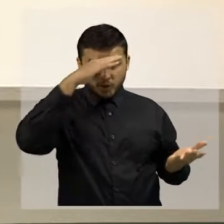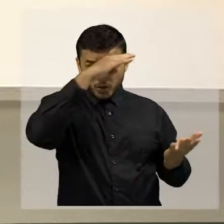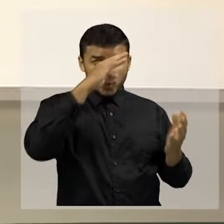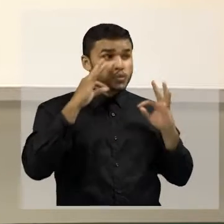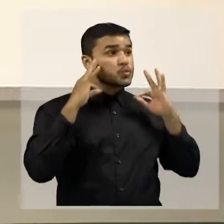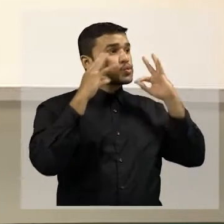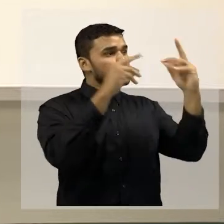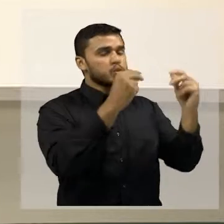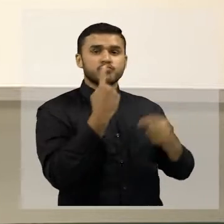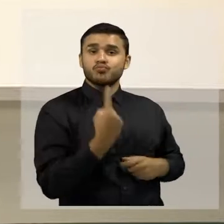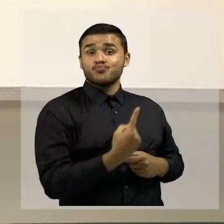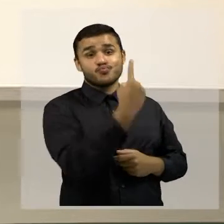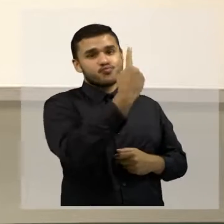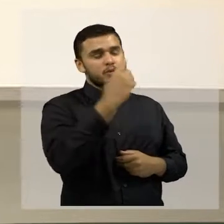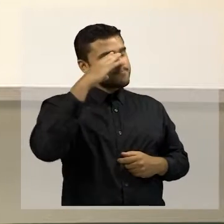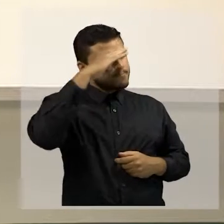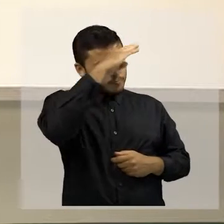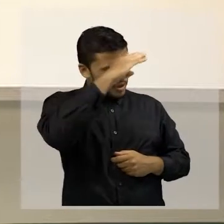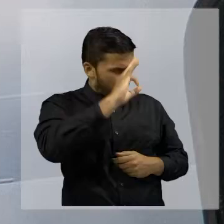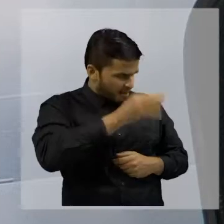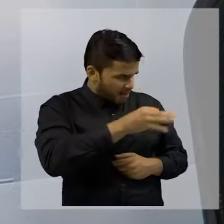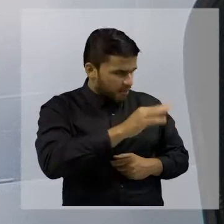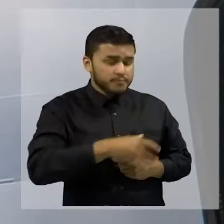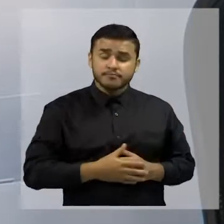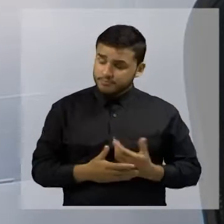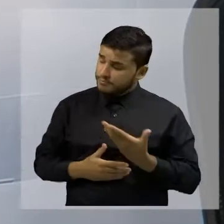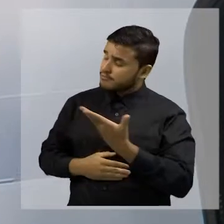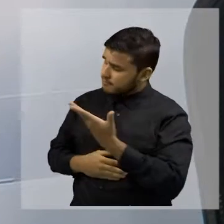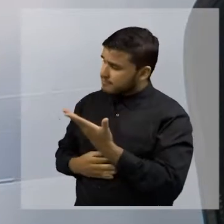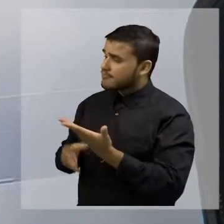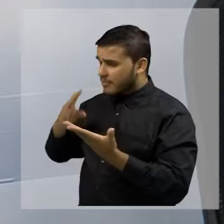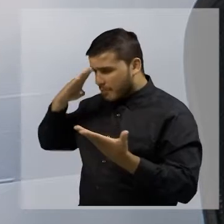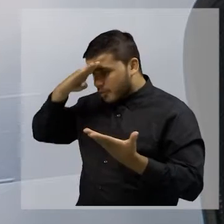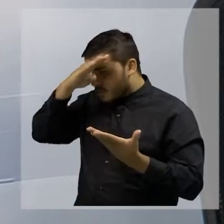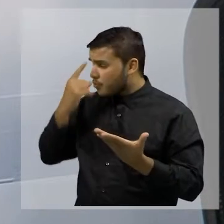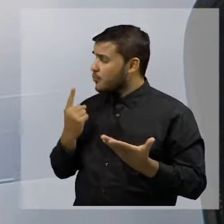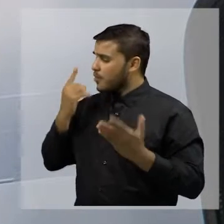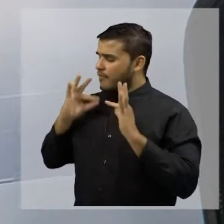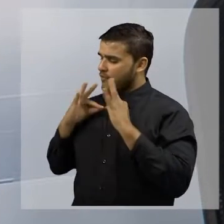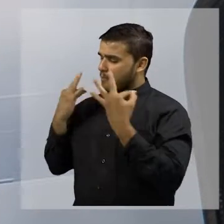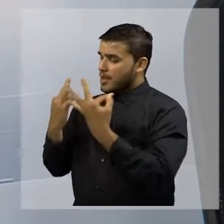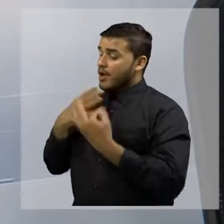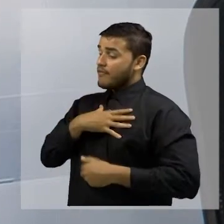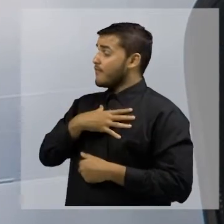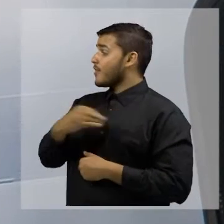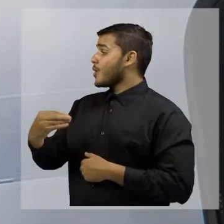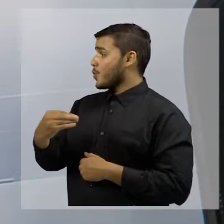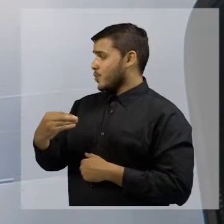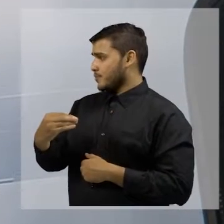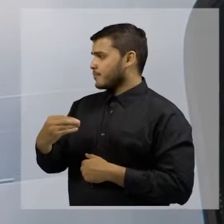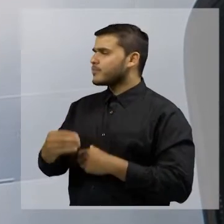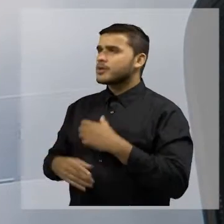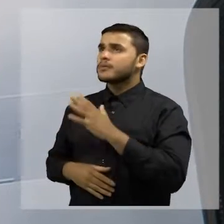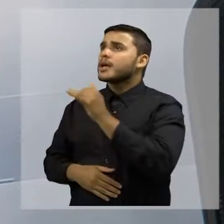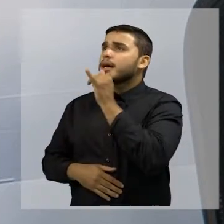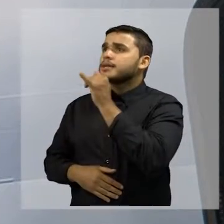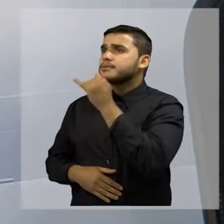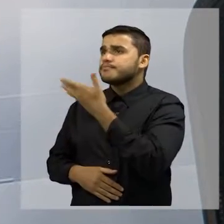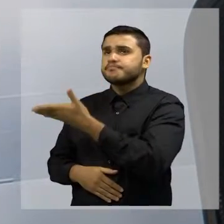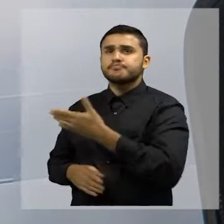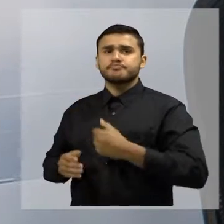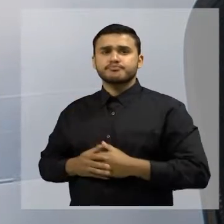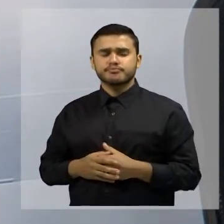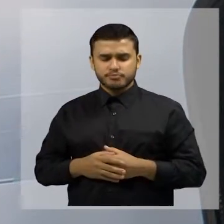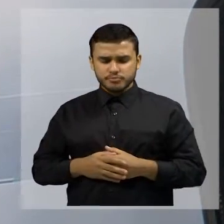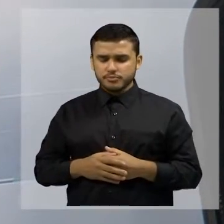avaliação do presidente e do seu núcleo mais próximo, que é principalmente seus filhos. Por exemplo, quando você vê,